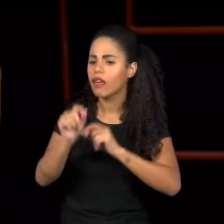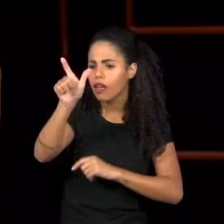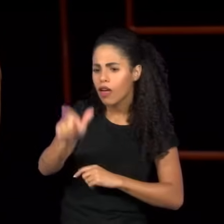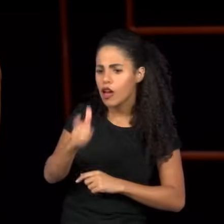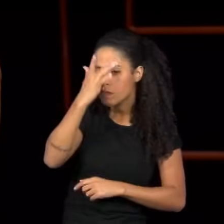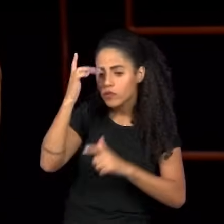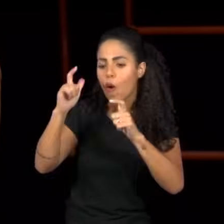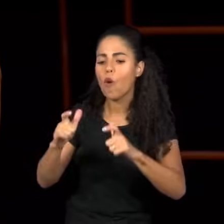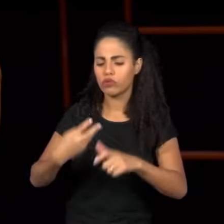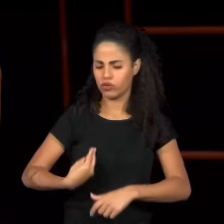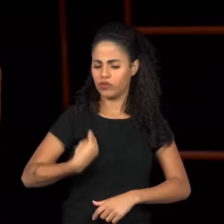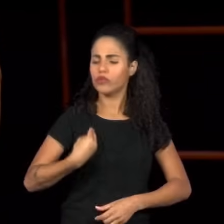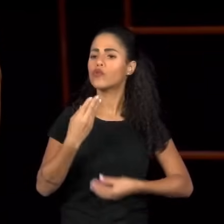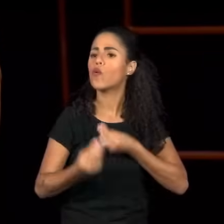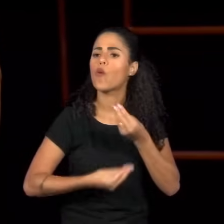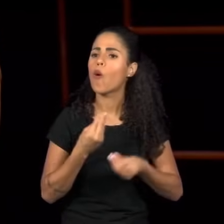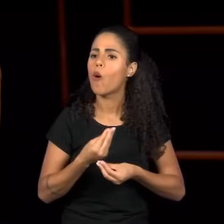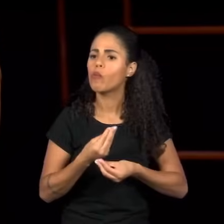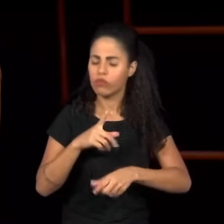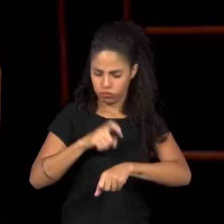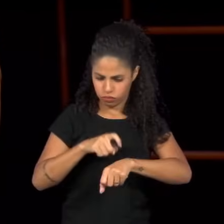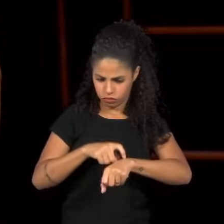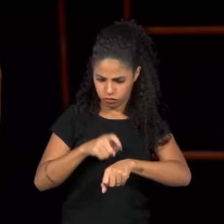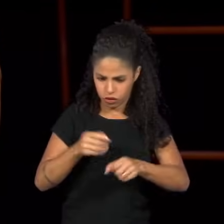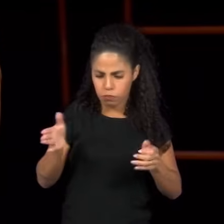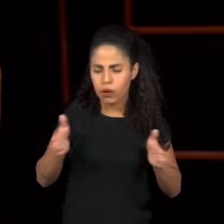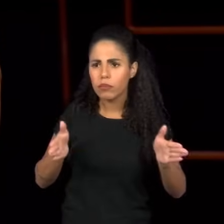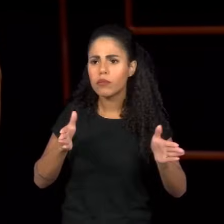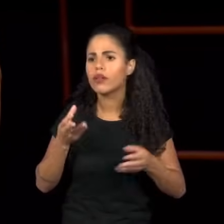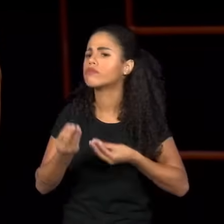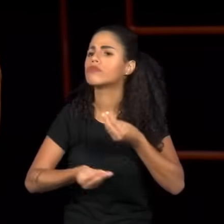está, como ela está no momento, como ela se